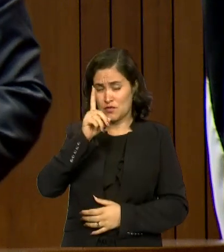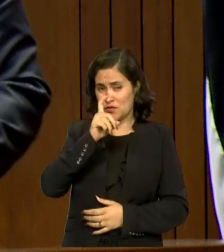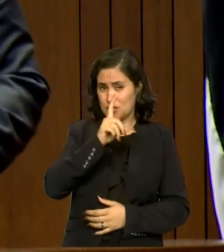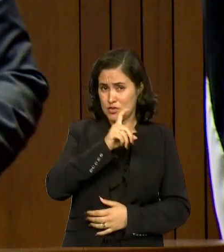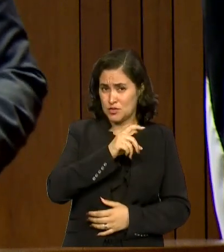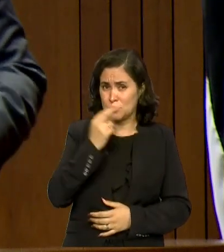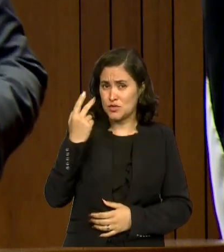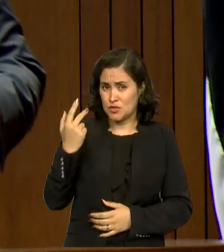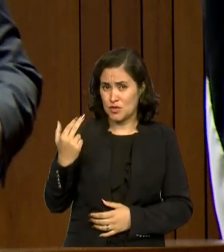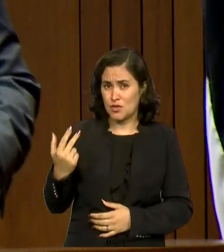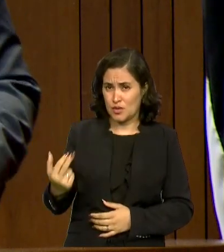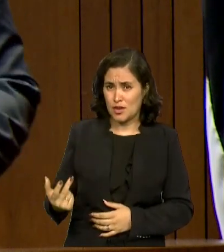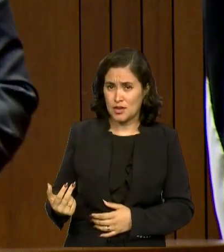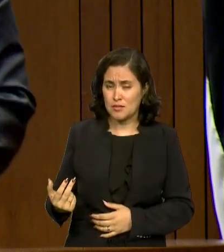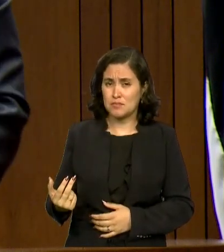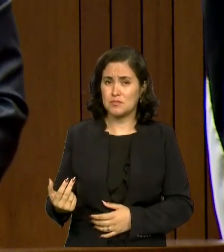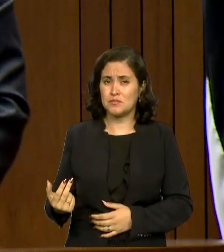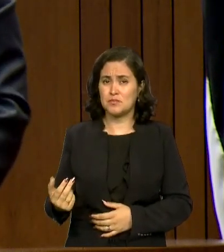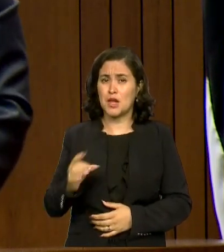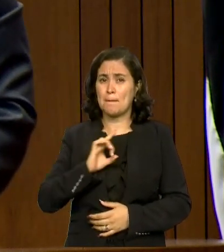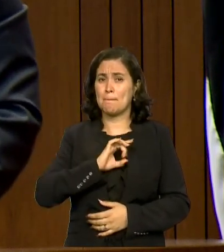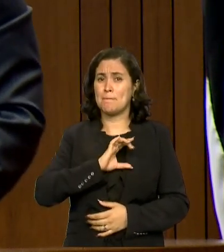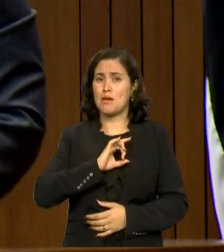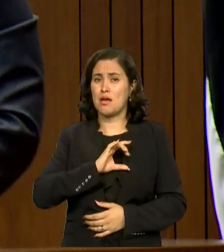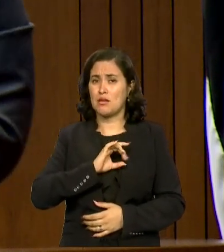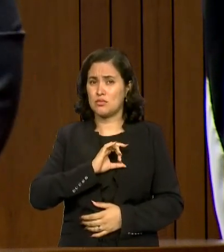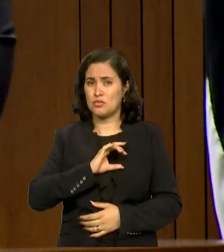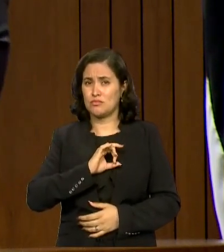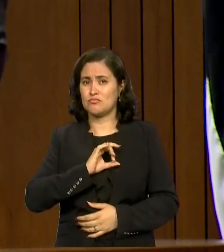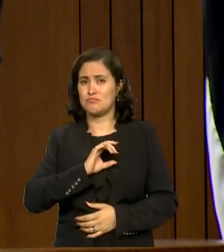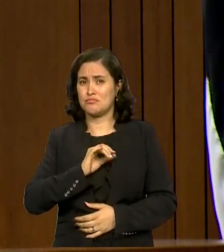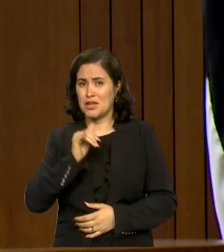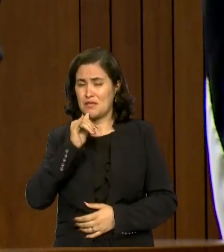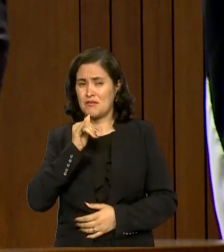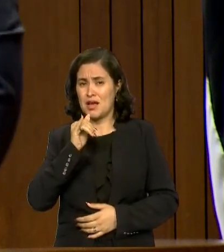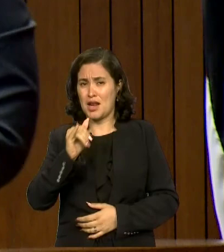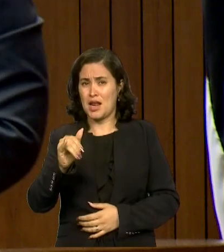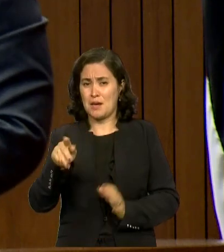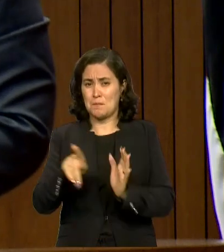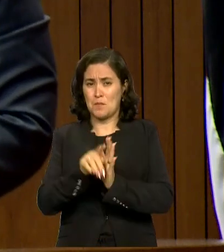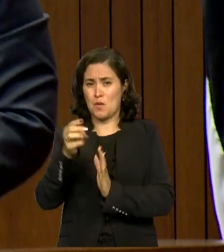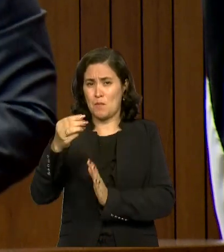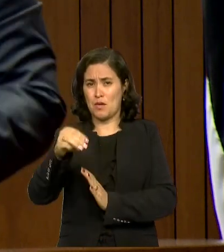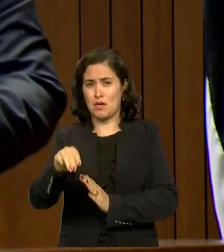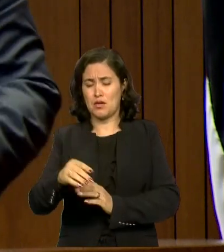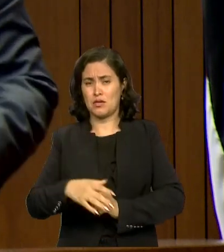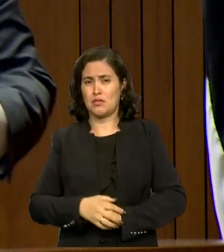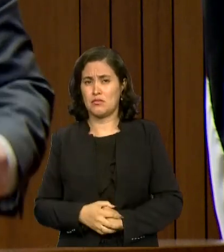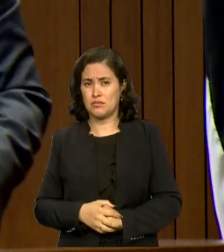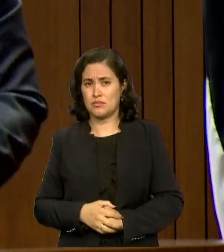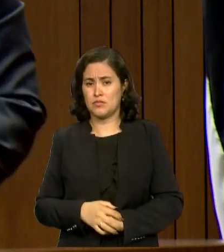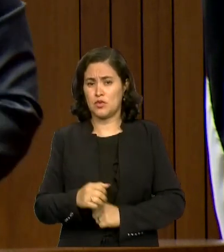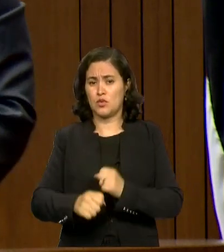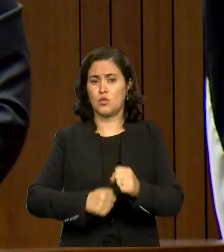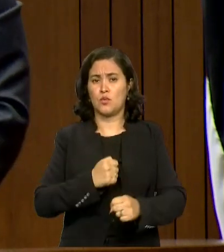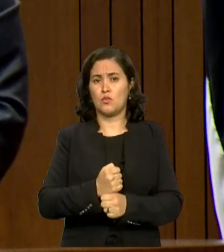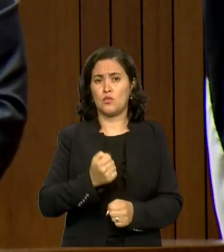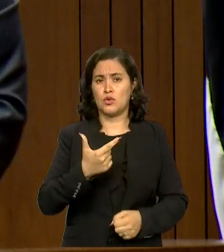história, tínhamos certo receio de dizer que éramos maranhenses. Basta lembrar que em 2014 nós convivemos com a crise do